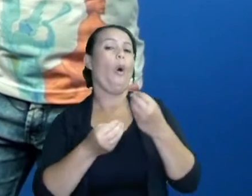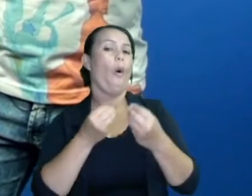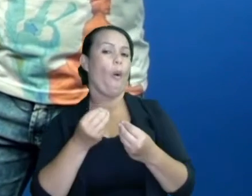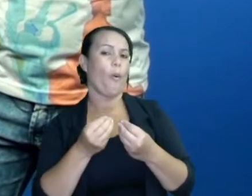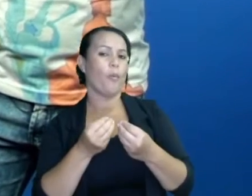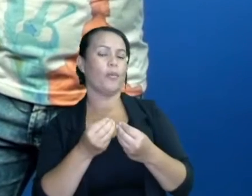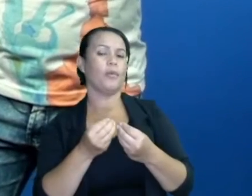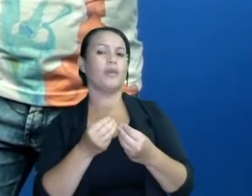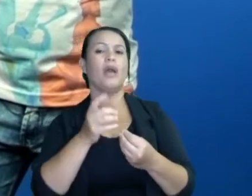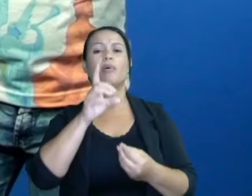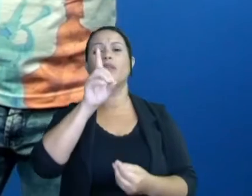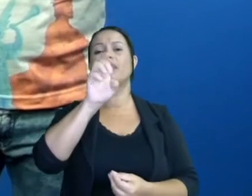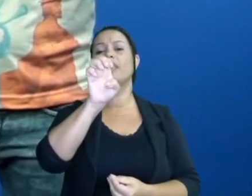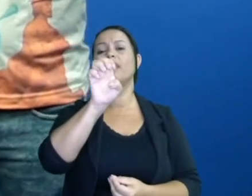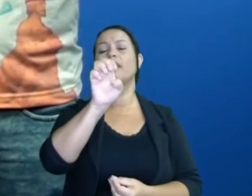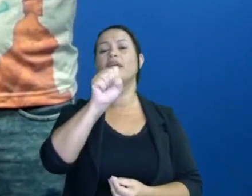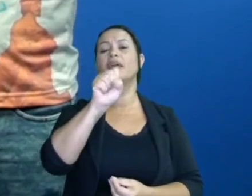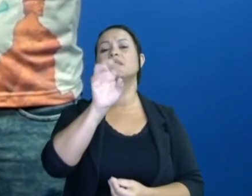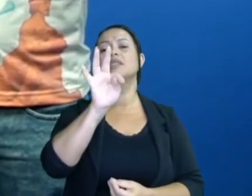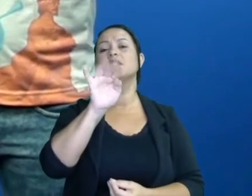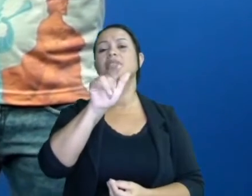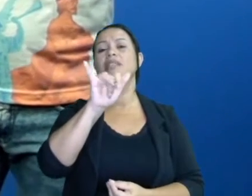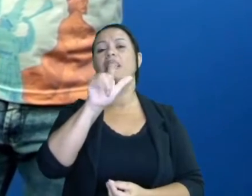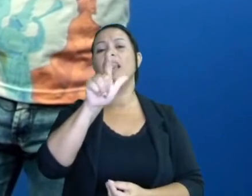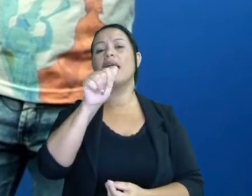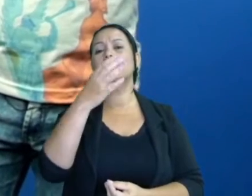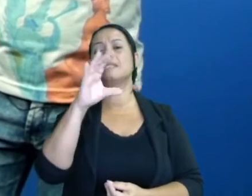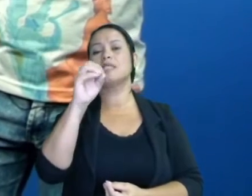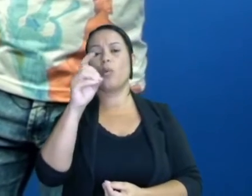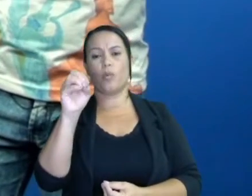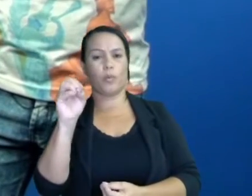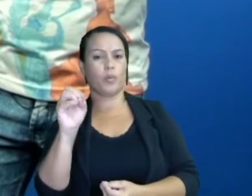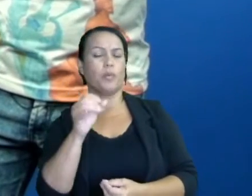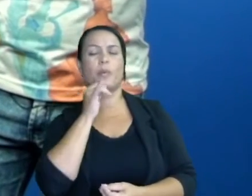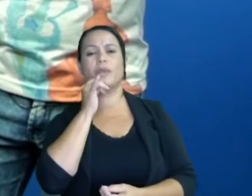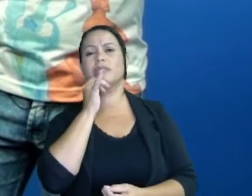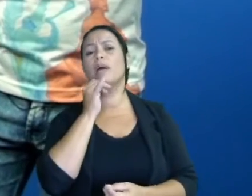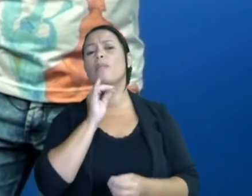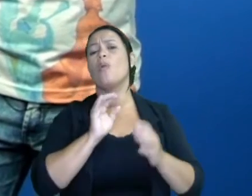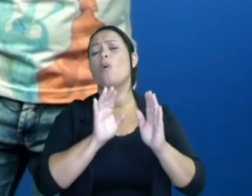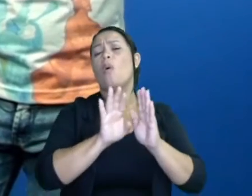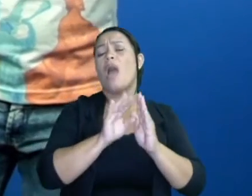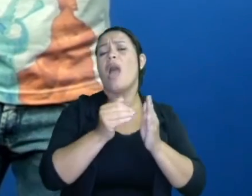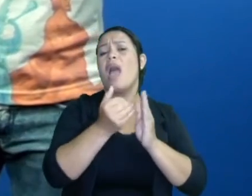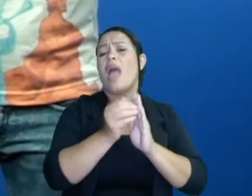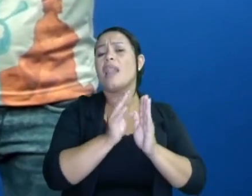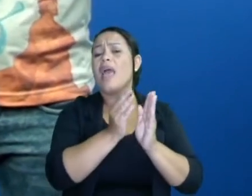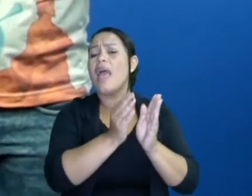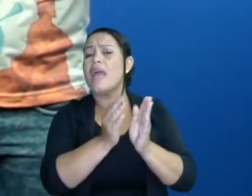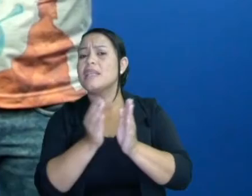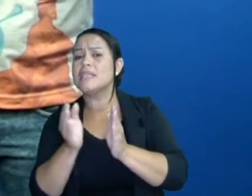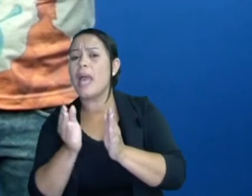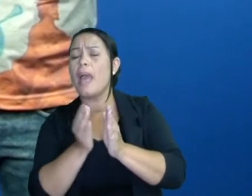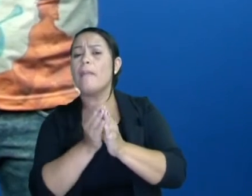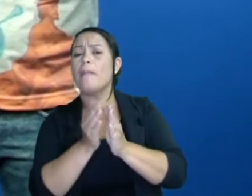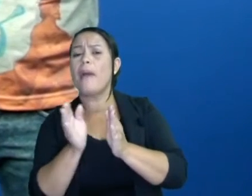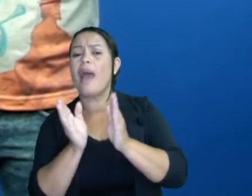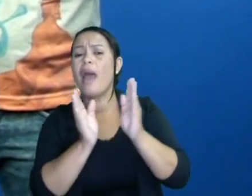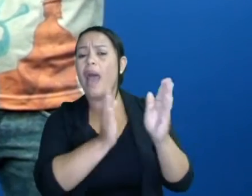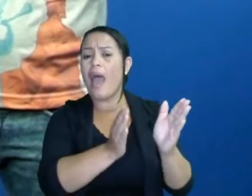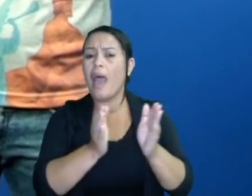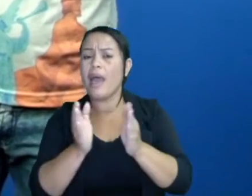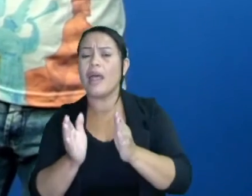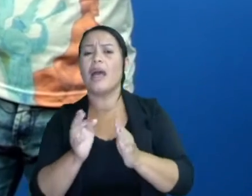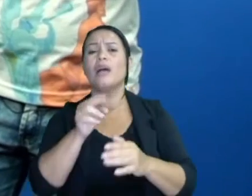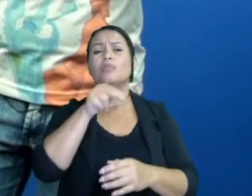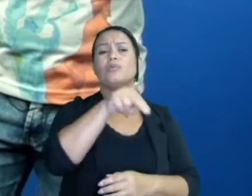de destilação. Então, ele é separado, o nitrogênio, o gás carbônico, outros